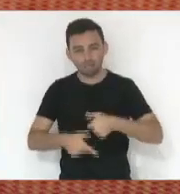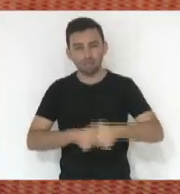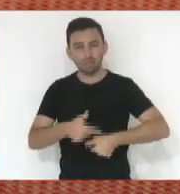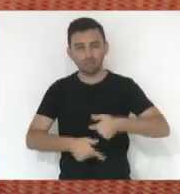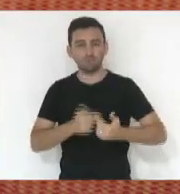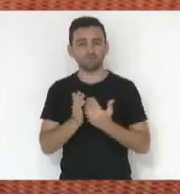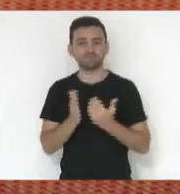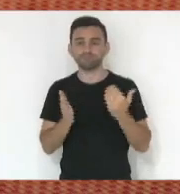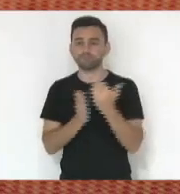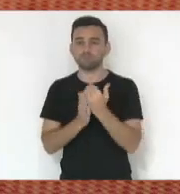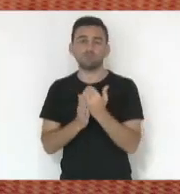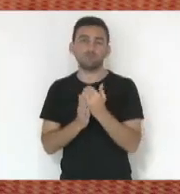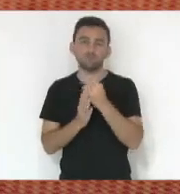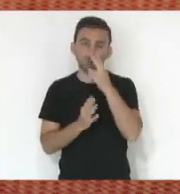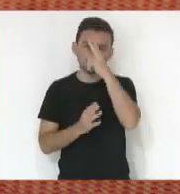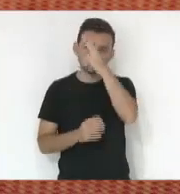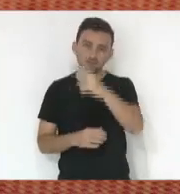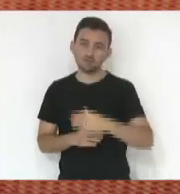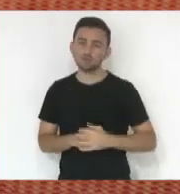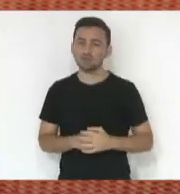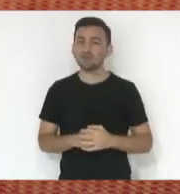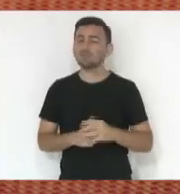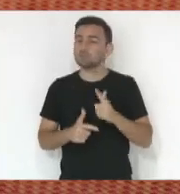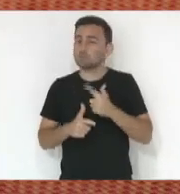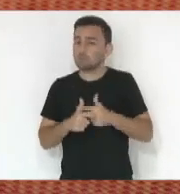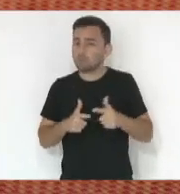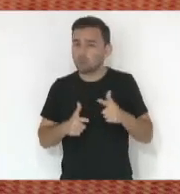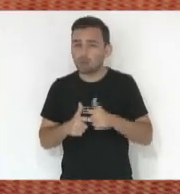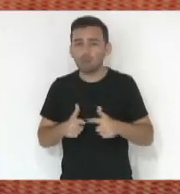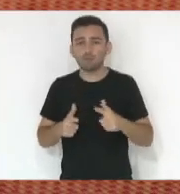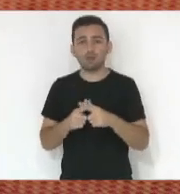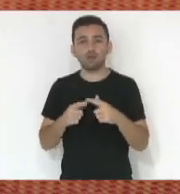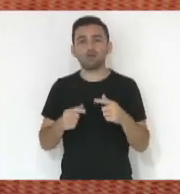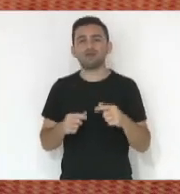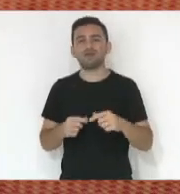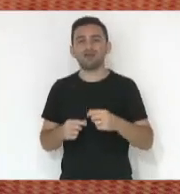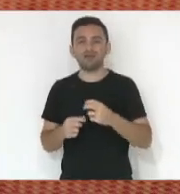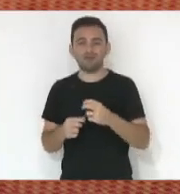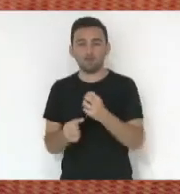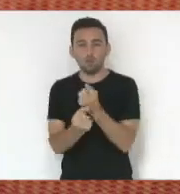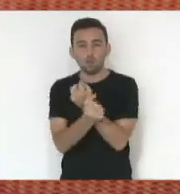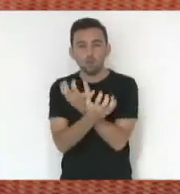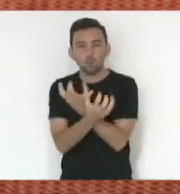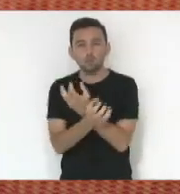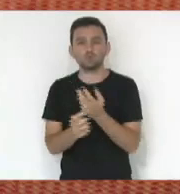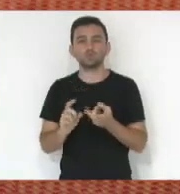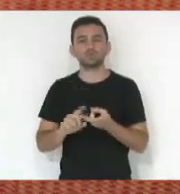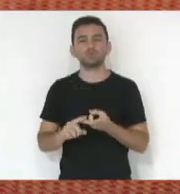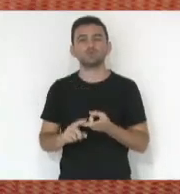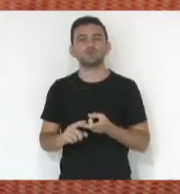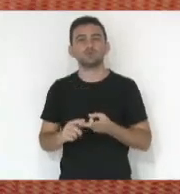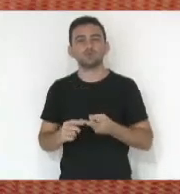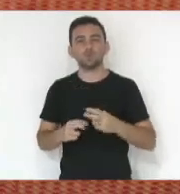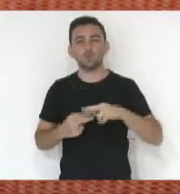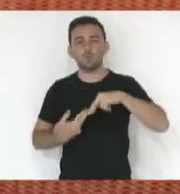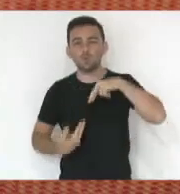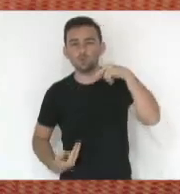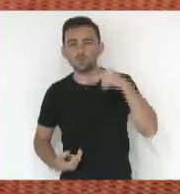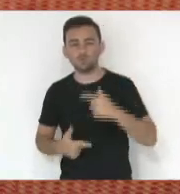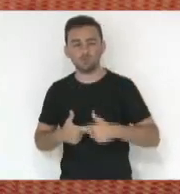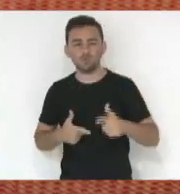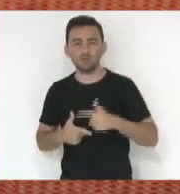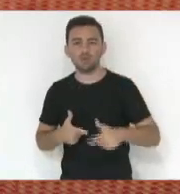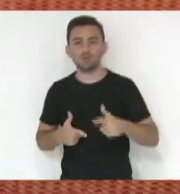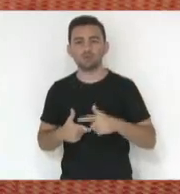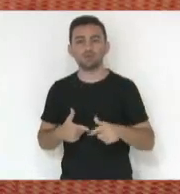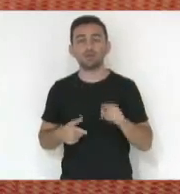Então, lógico, prejudica na sua formação óssea, aquela coisa toda da coluna e tudo mais, e lá na frente vem os problemas. Não que o produtor rural, ele para de